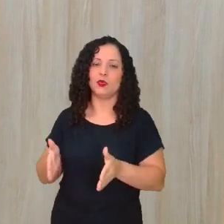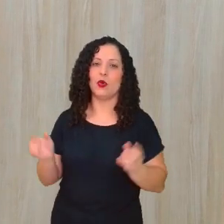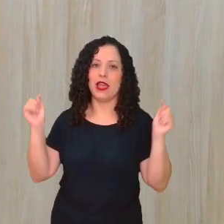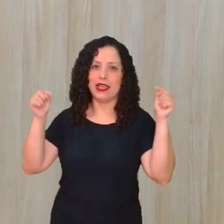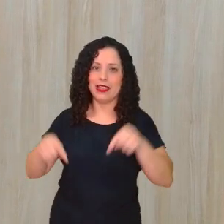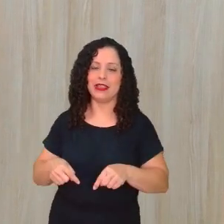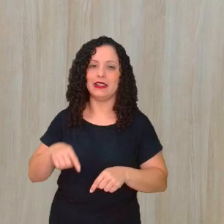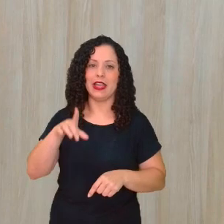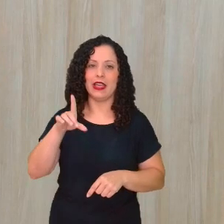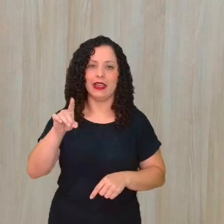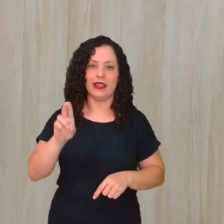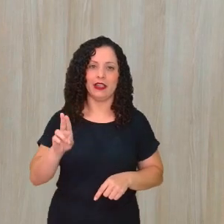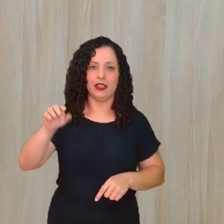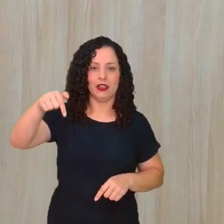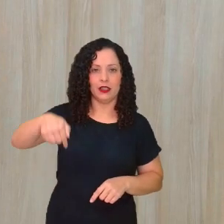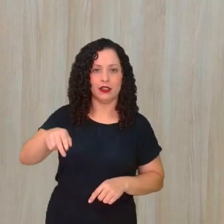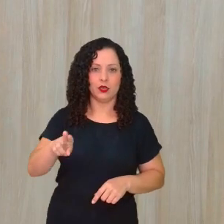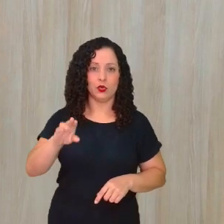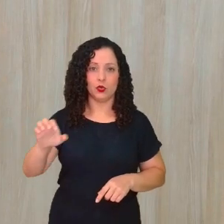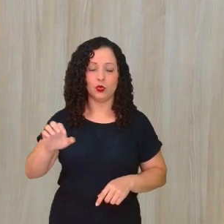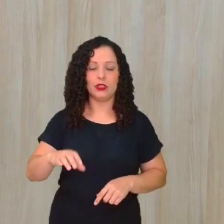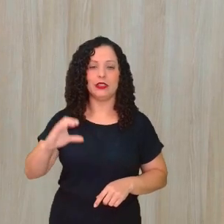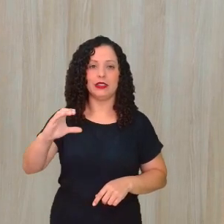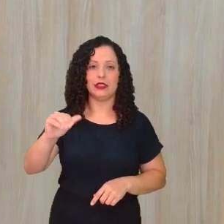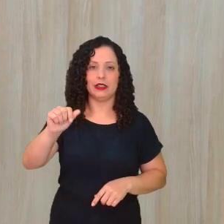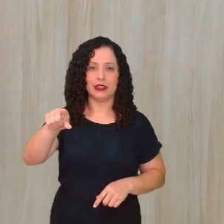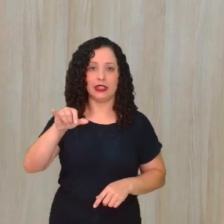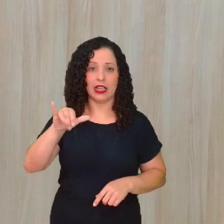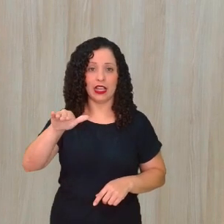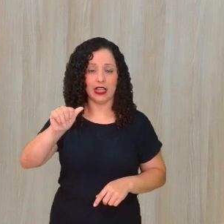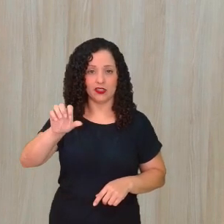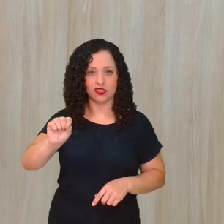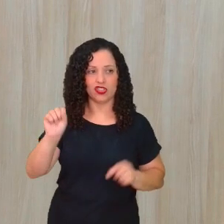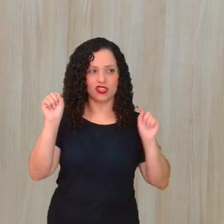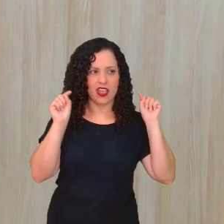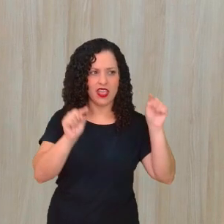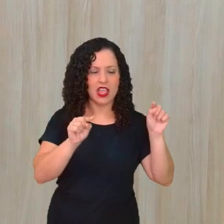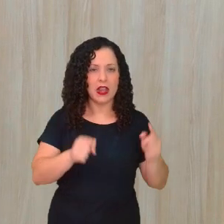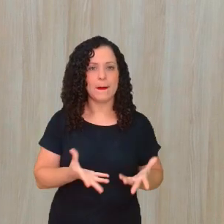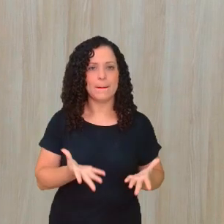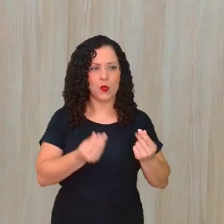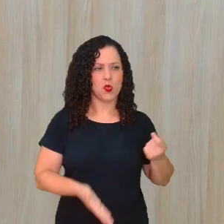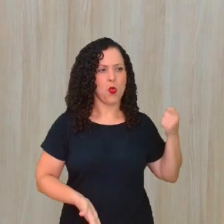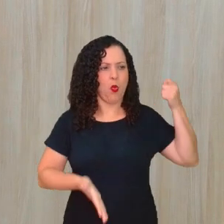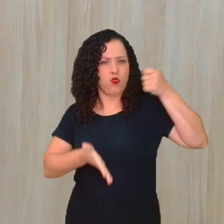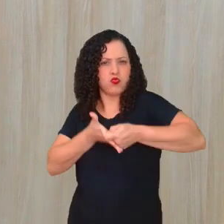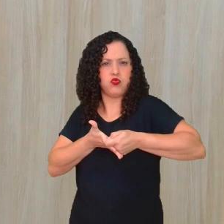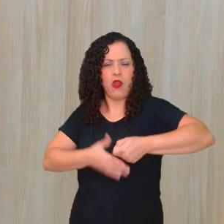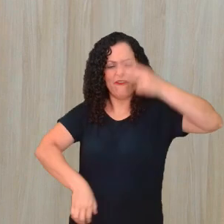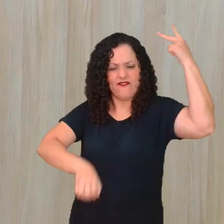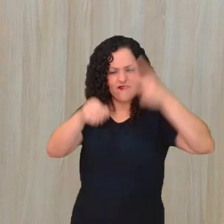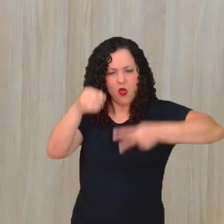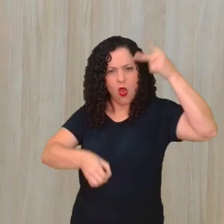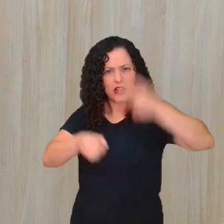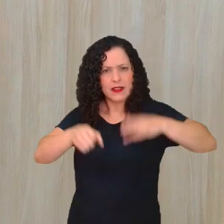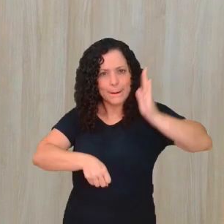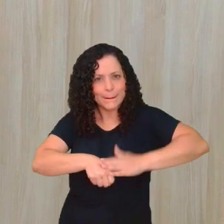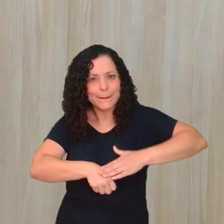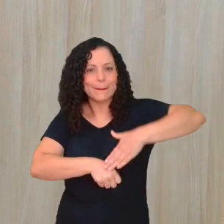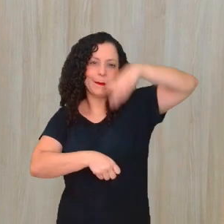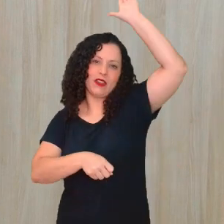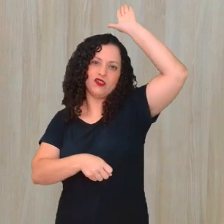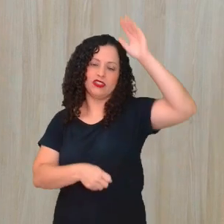de Caxias, né, ele vai agir de forma muito repressiva, né, com muita violência, onde ocorreu